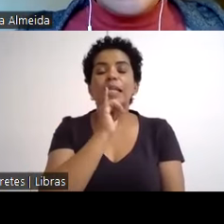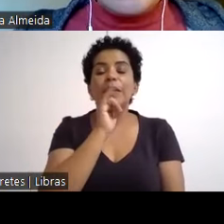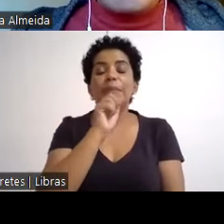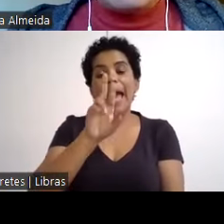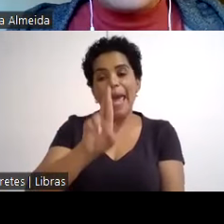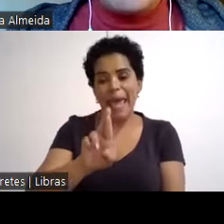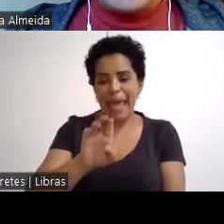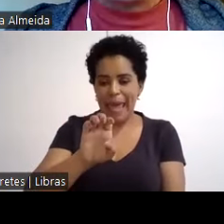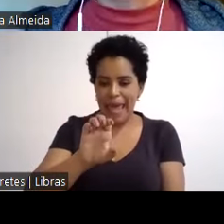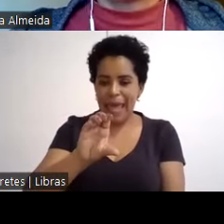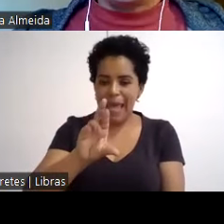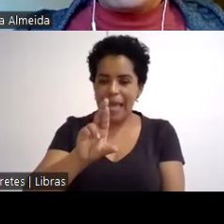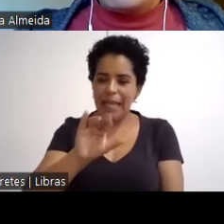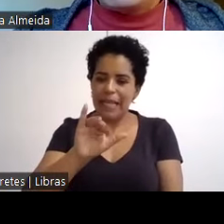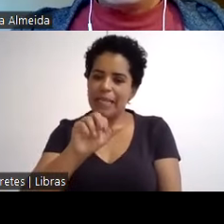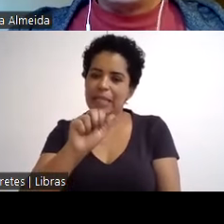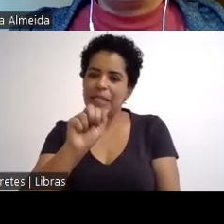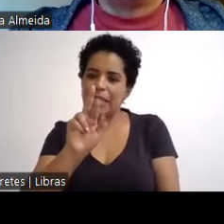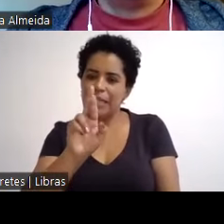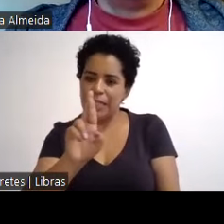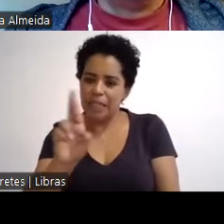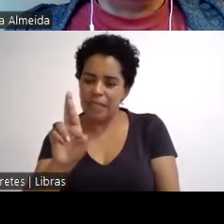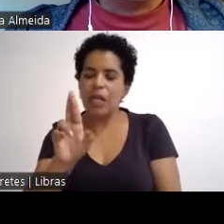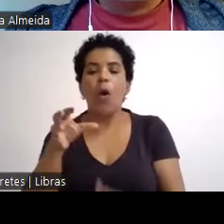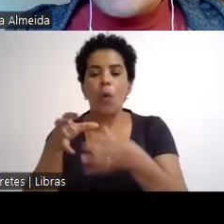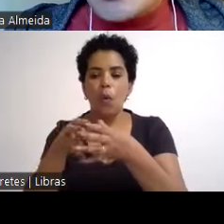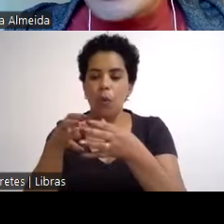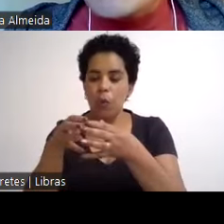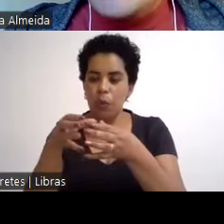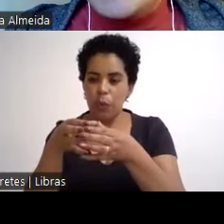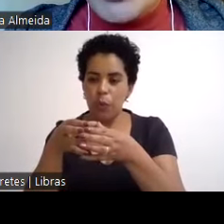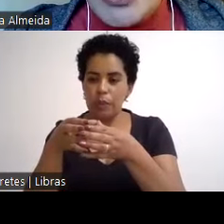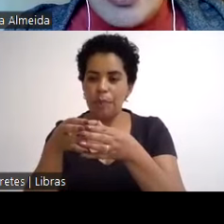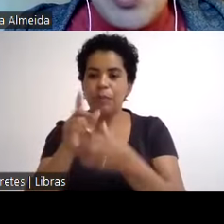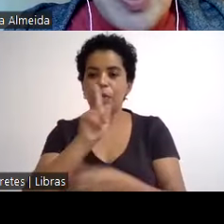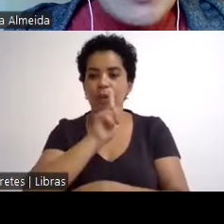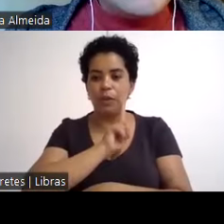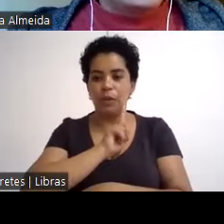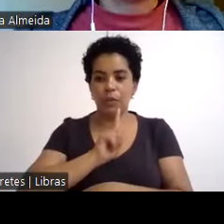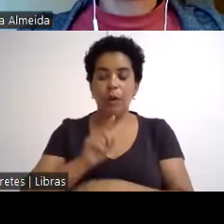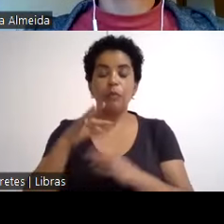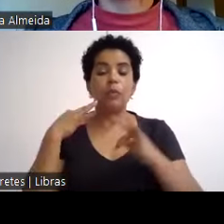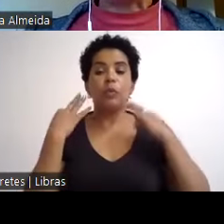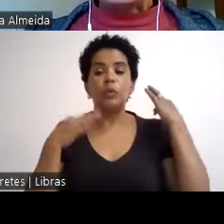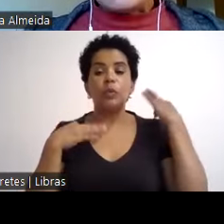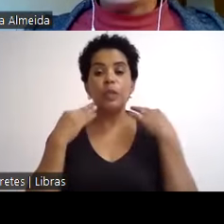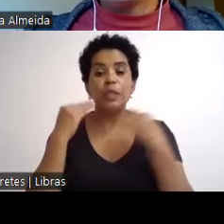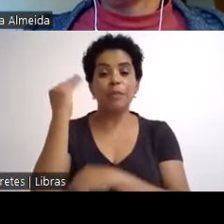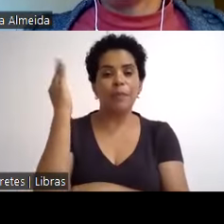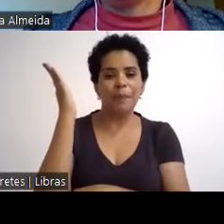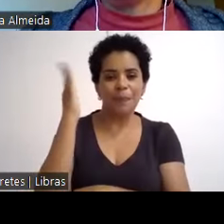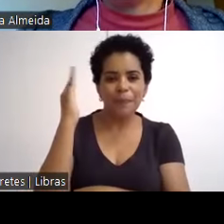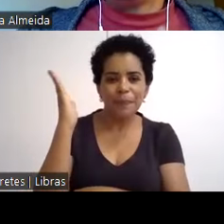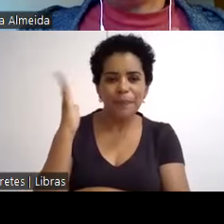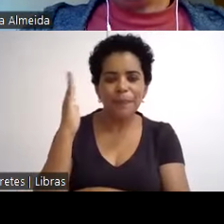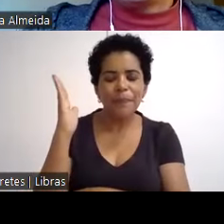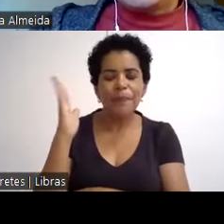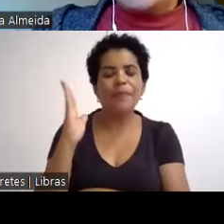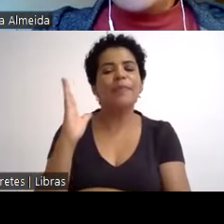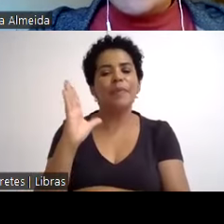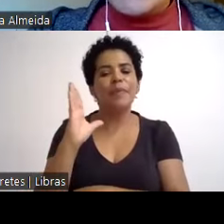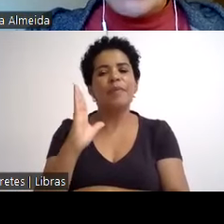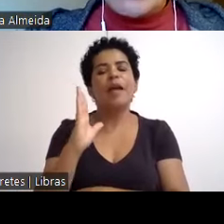a rede da qual eu faço parte. A gente é uma governança do turismo criativo no Brasil, e nós